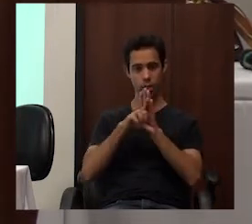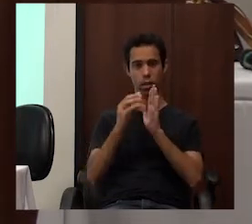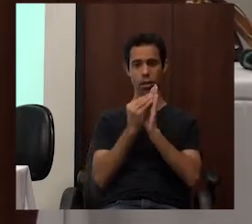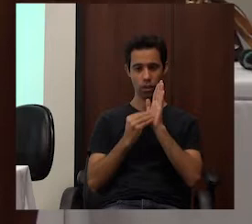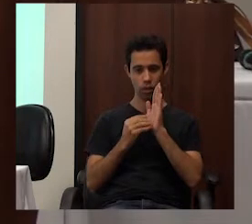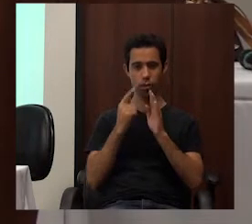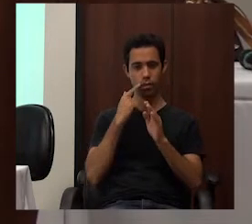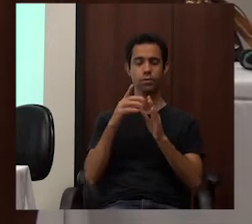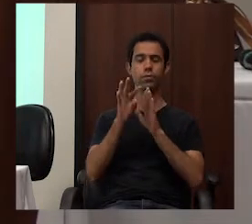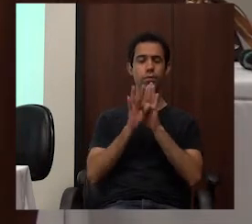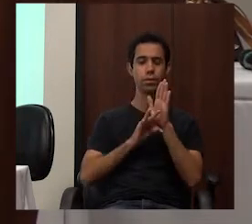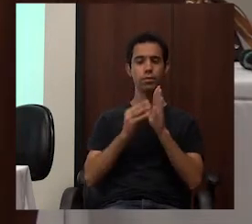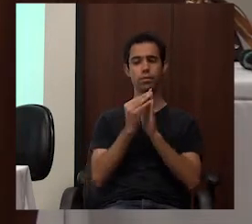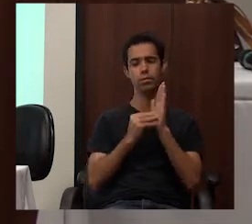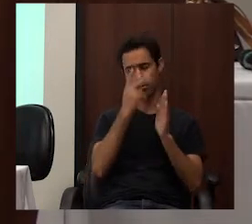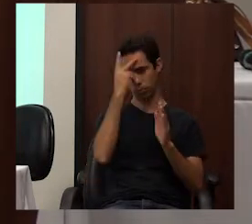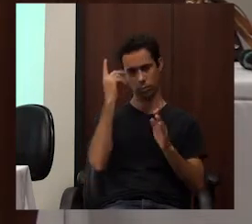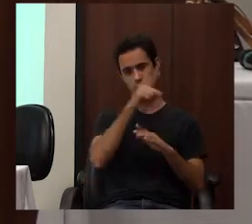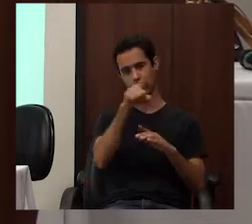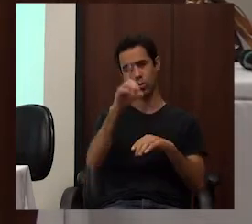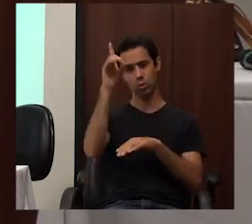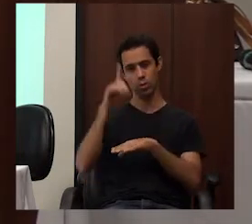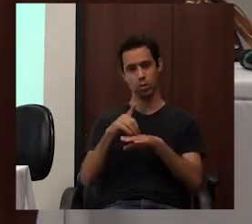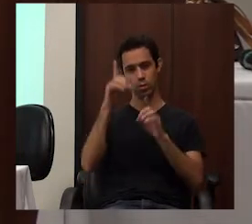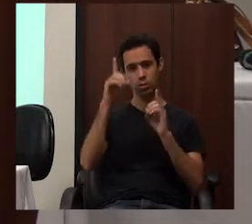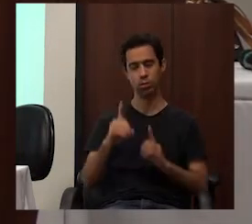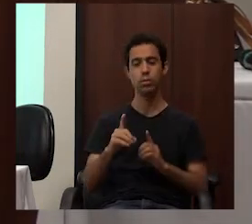da Convenção sobre os Direitos das Pessoas com Deficiência